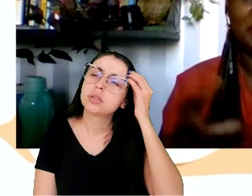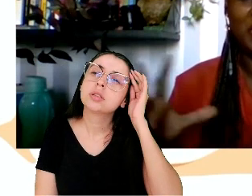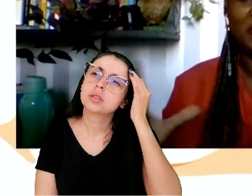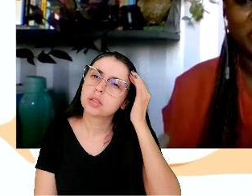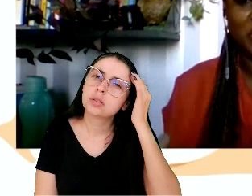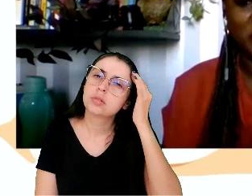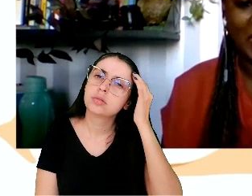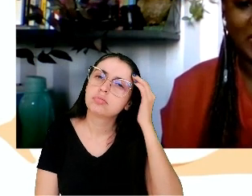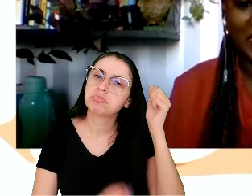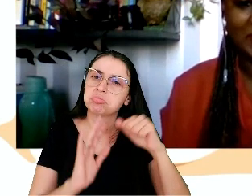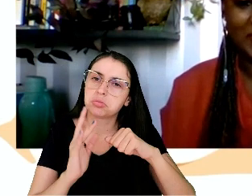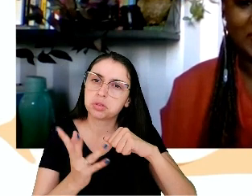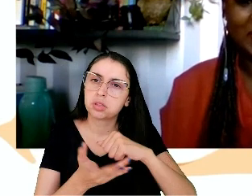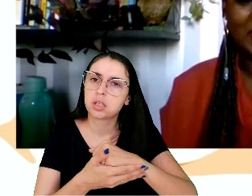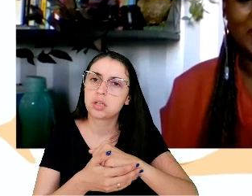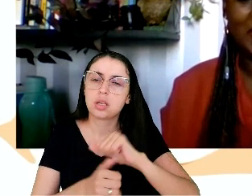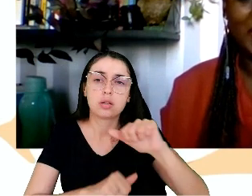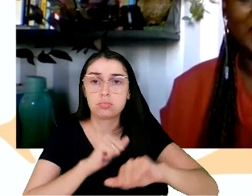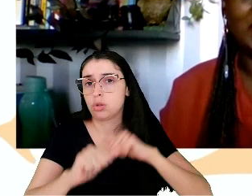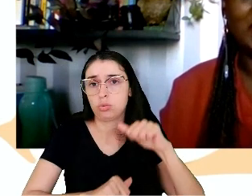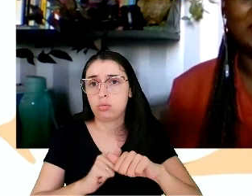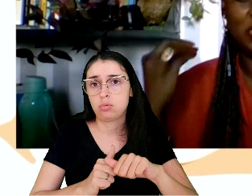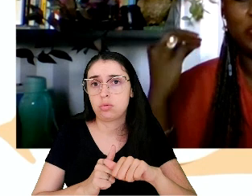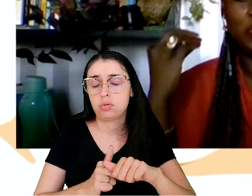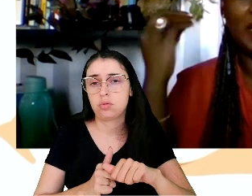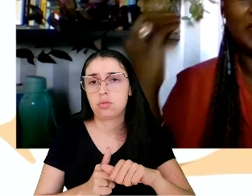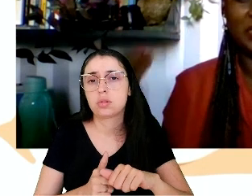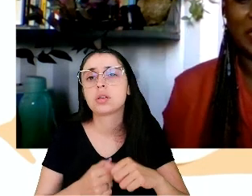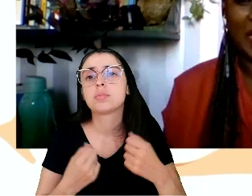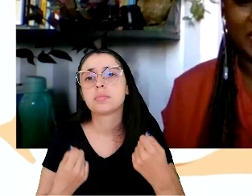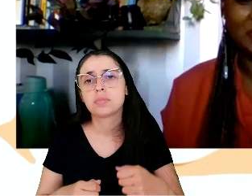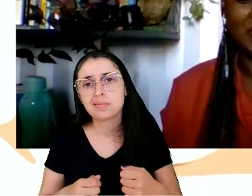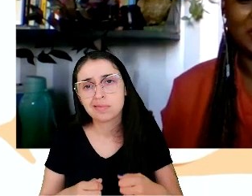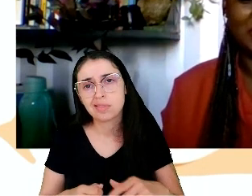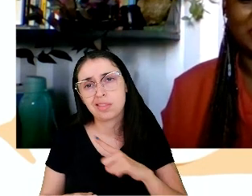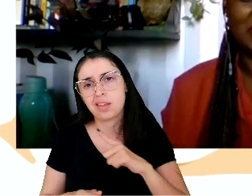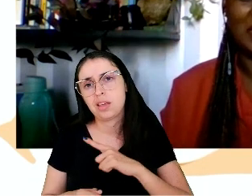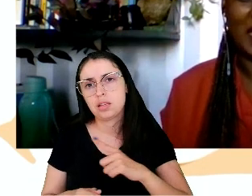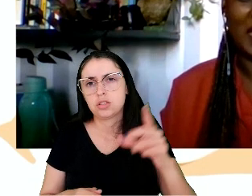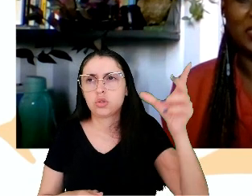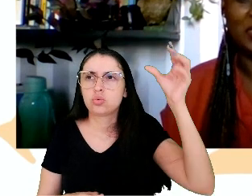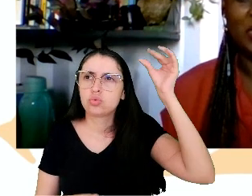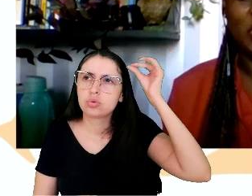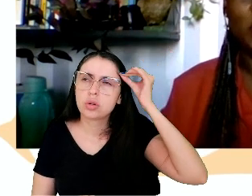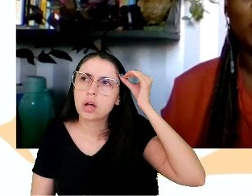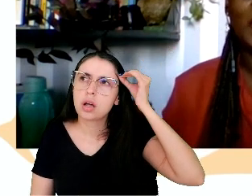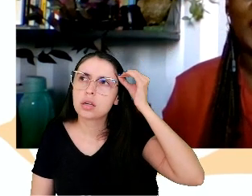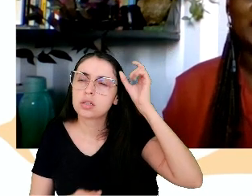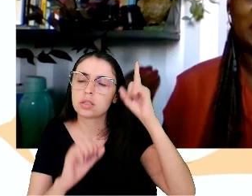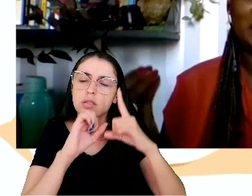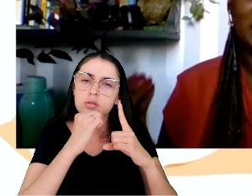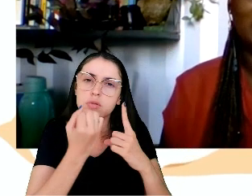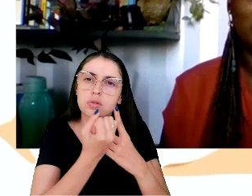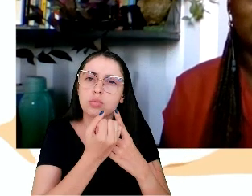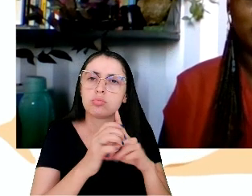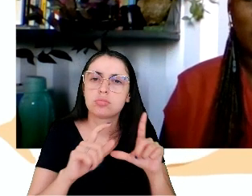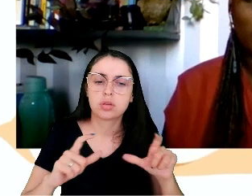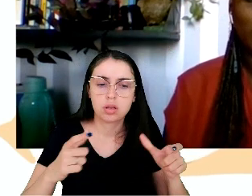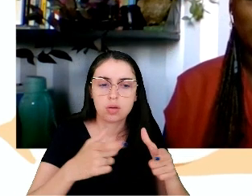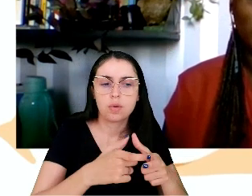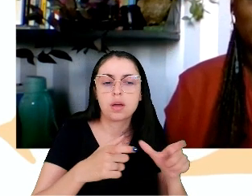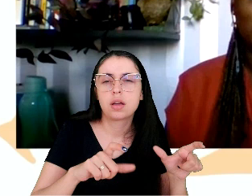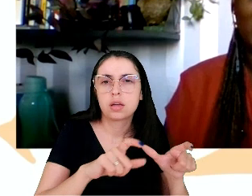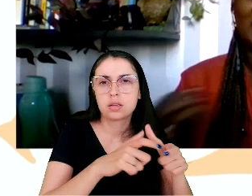durante a pandemia ficou desnudado, que ainda existe no imaginário da nossa sociedade lugares